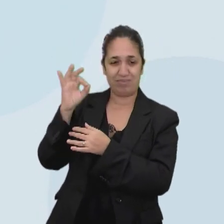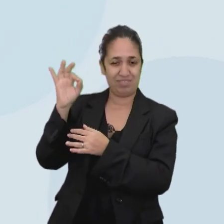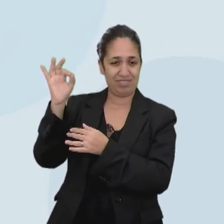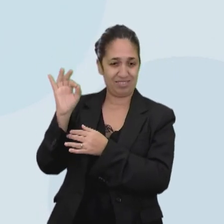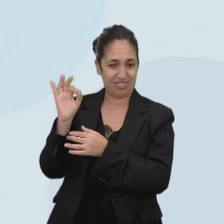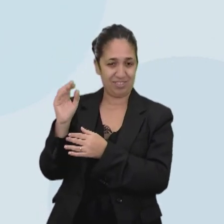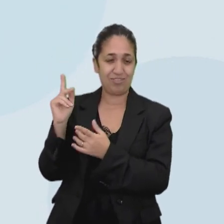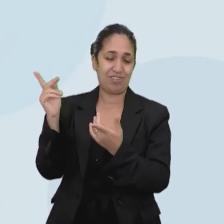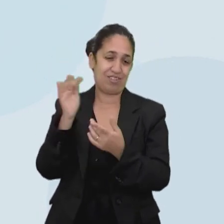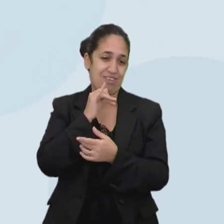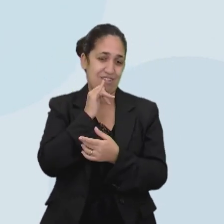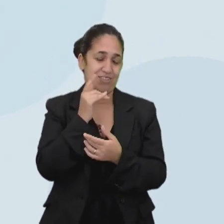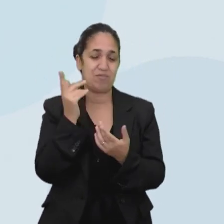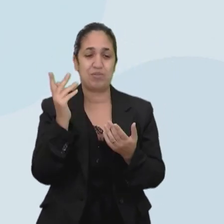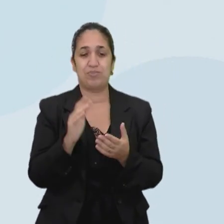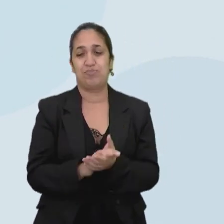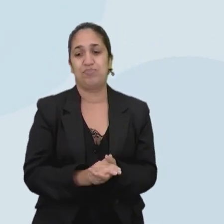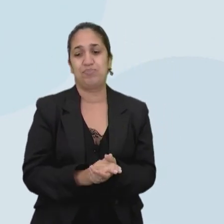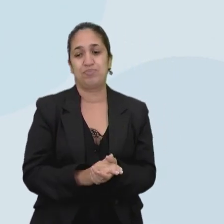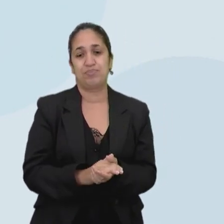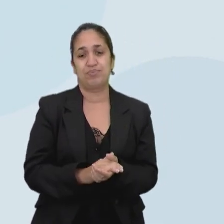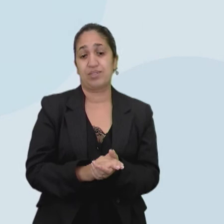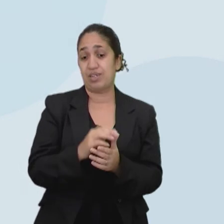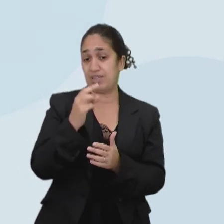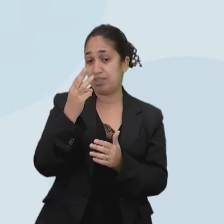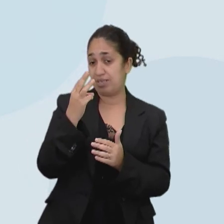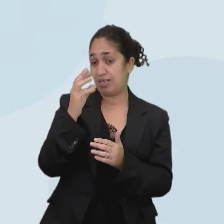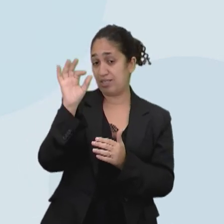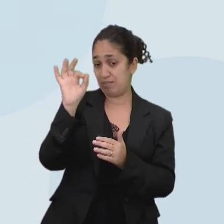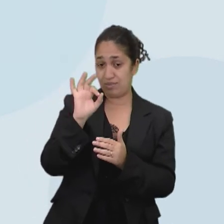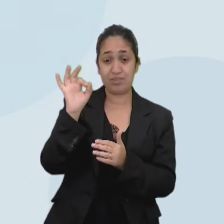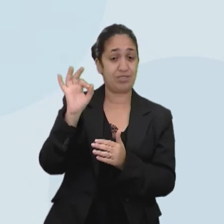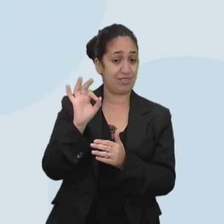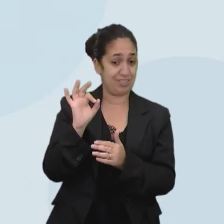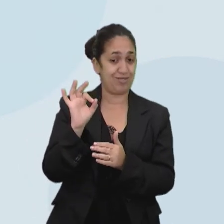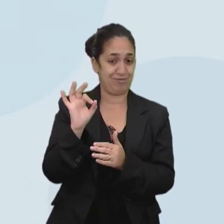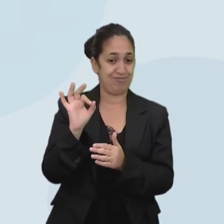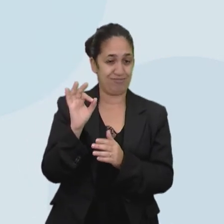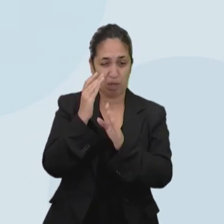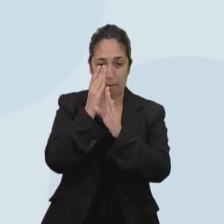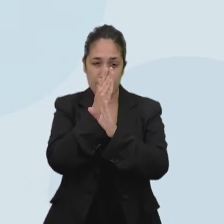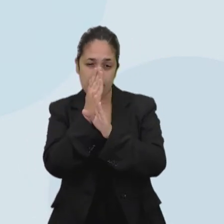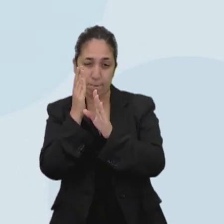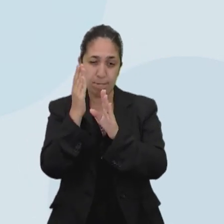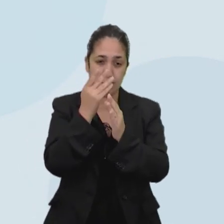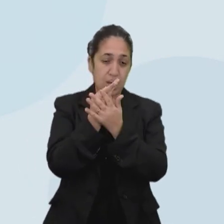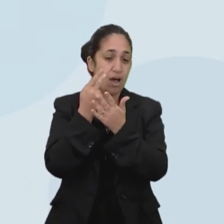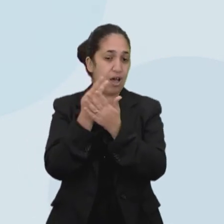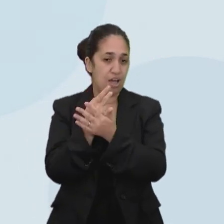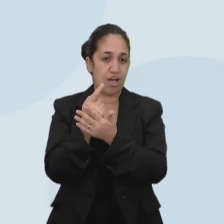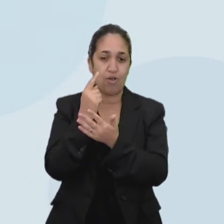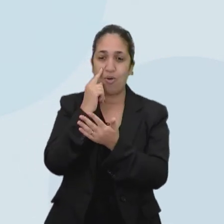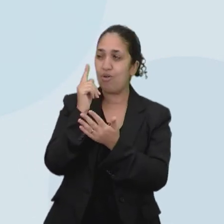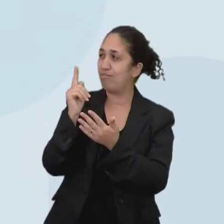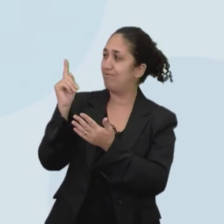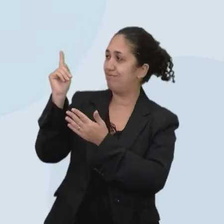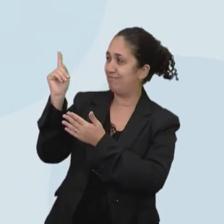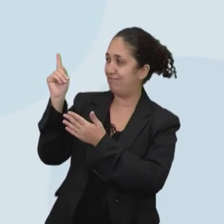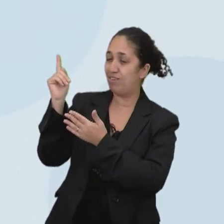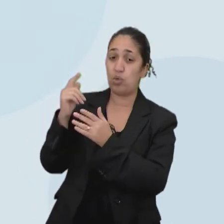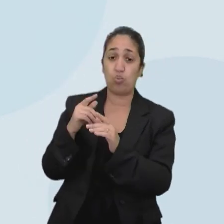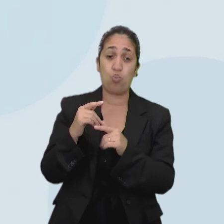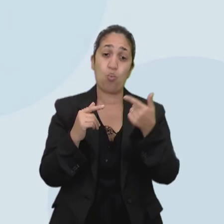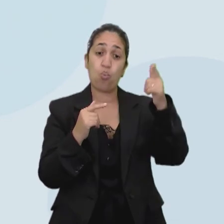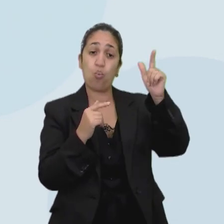aí de exemplo, a margem de erro de 3%, tá ok? Tá? No caso aí do outro exemplo, tivemos um nível